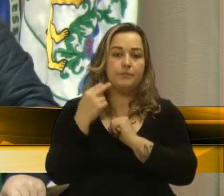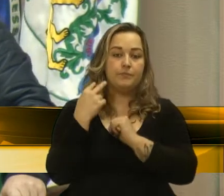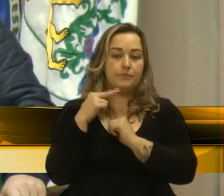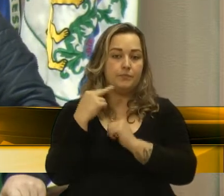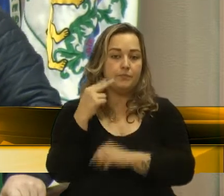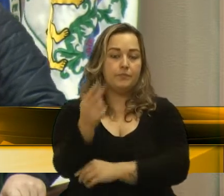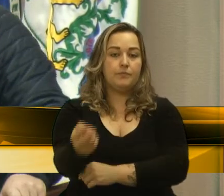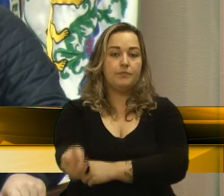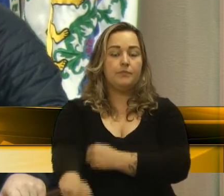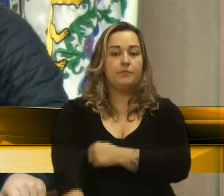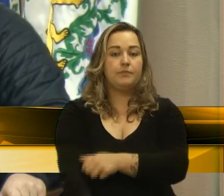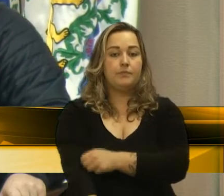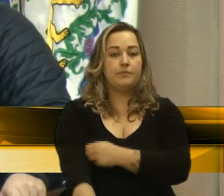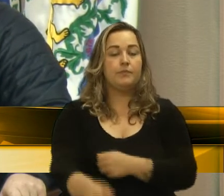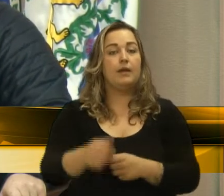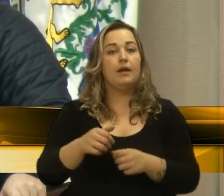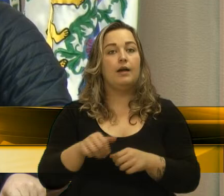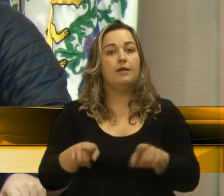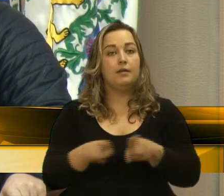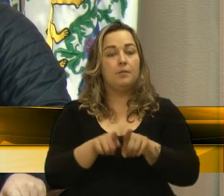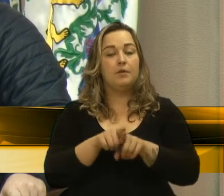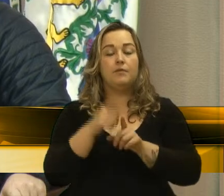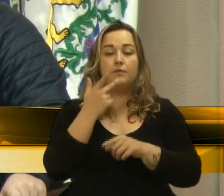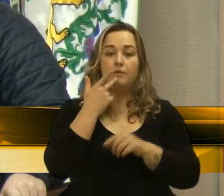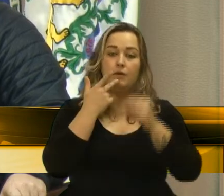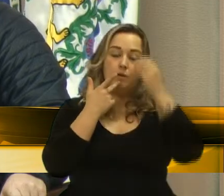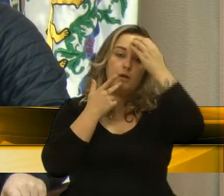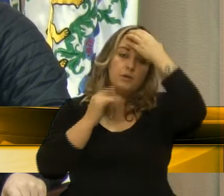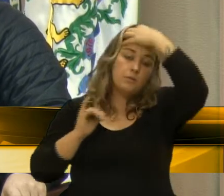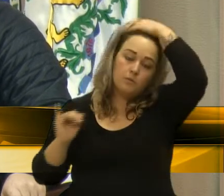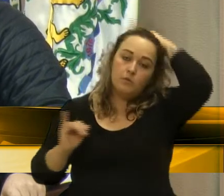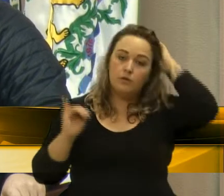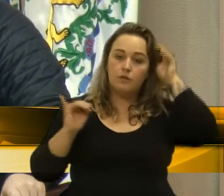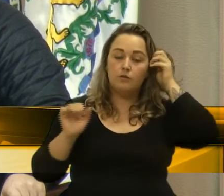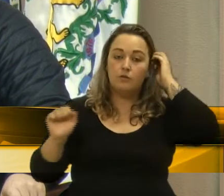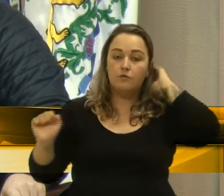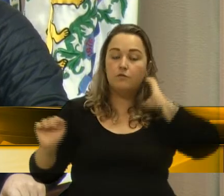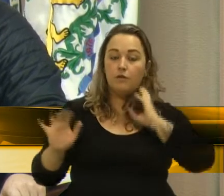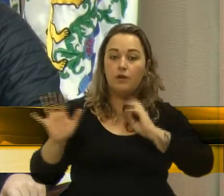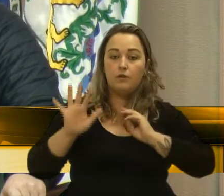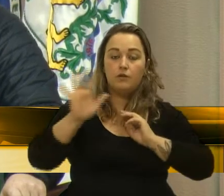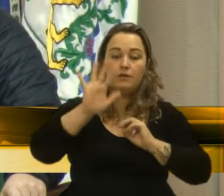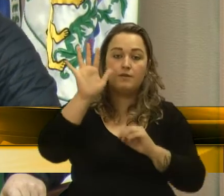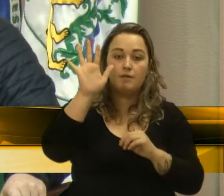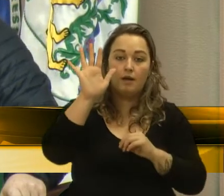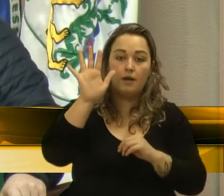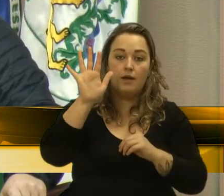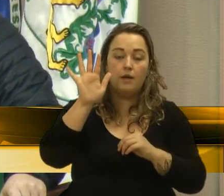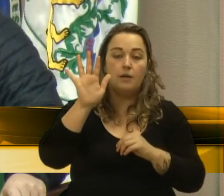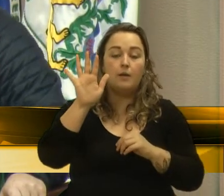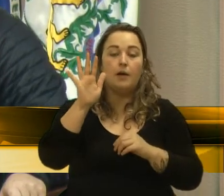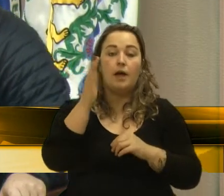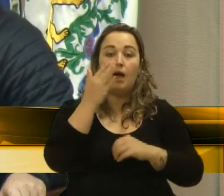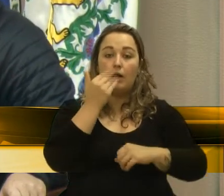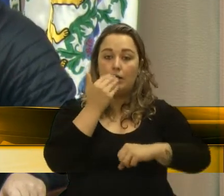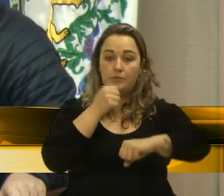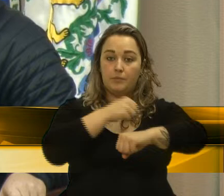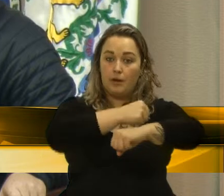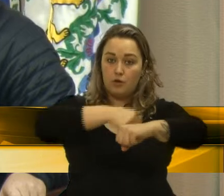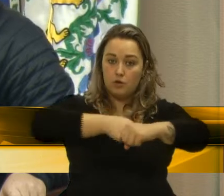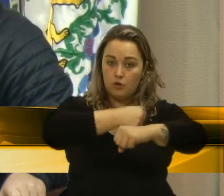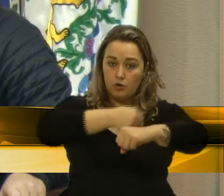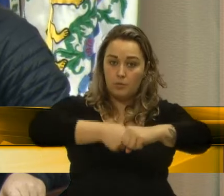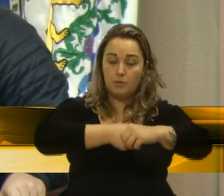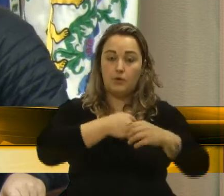ela falou muito, vereador Toigo, da valorização da gastronomia como um grande atrativo. E outra situação, os números da Infraero